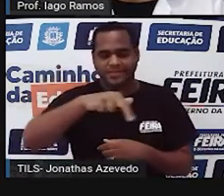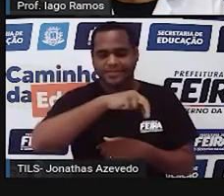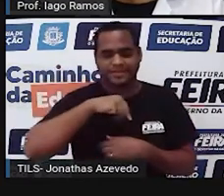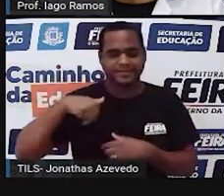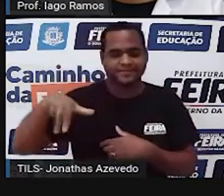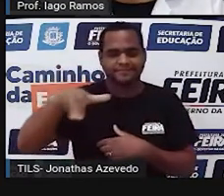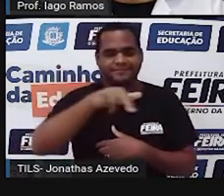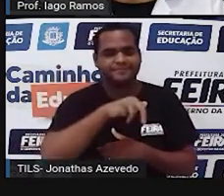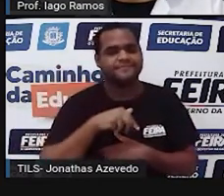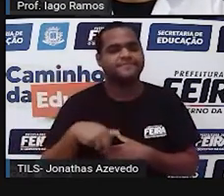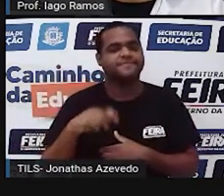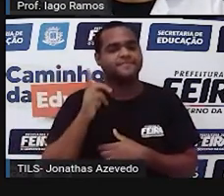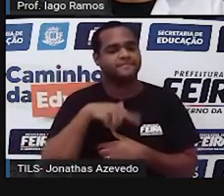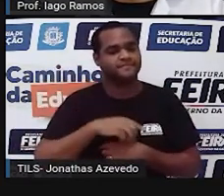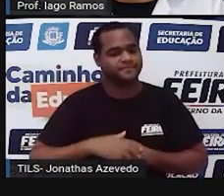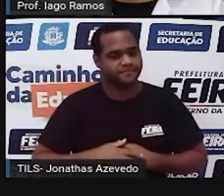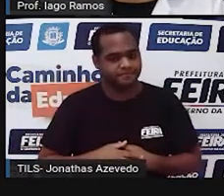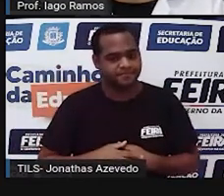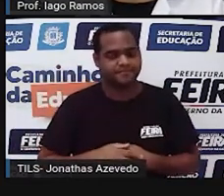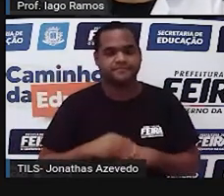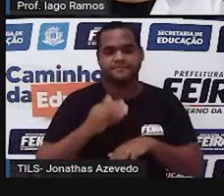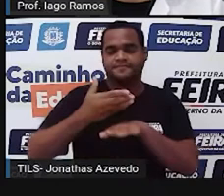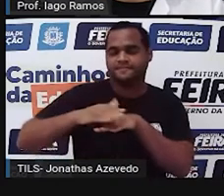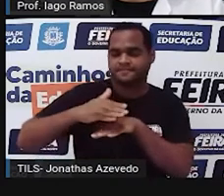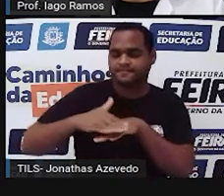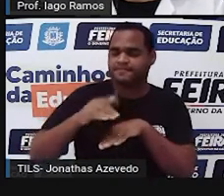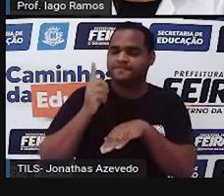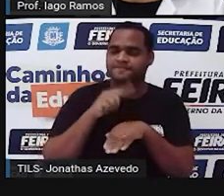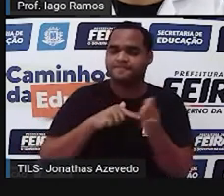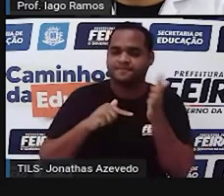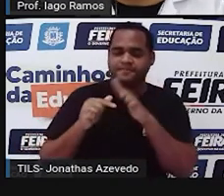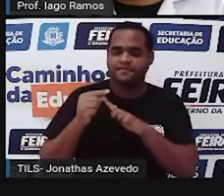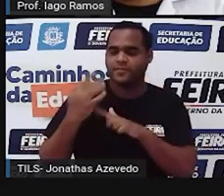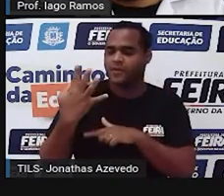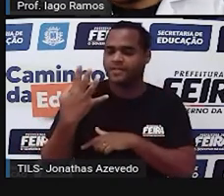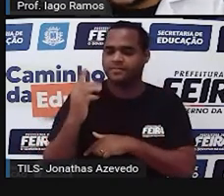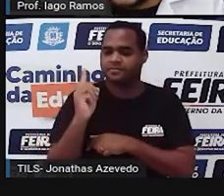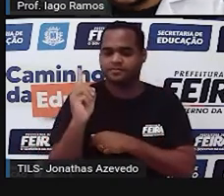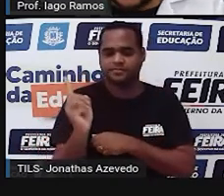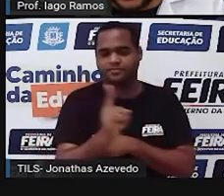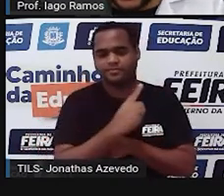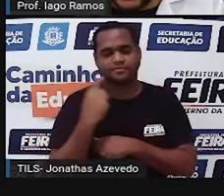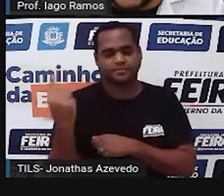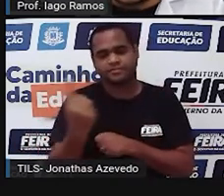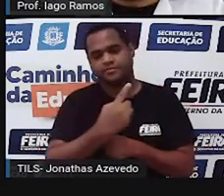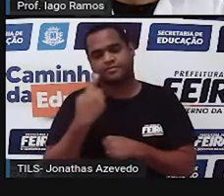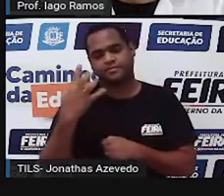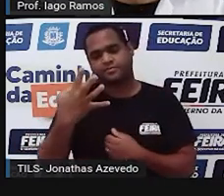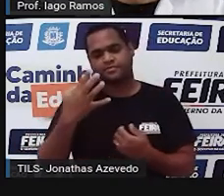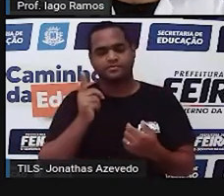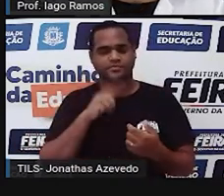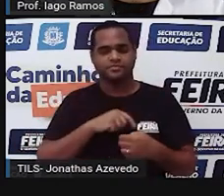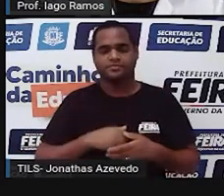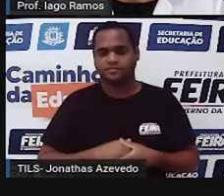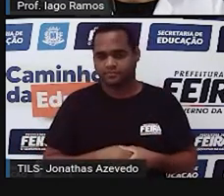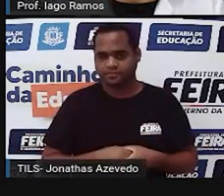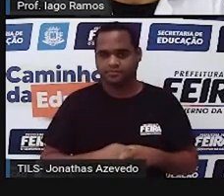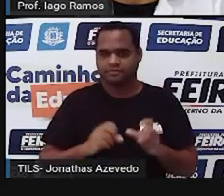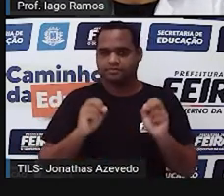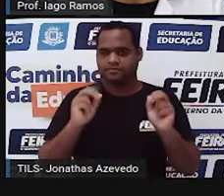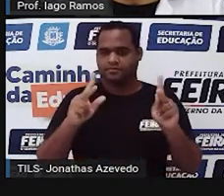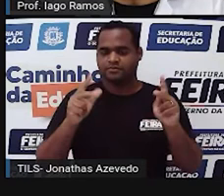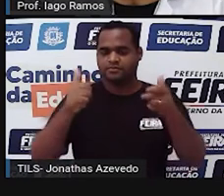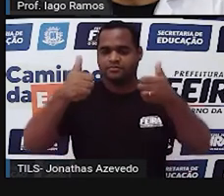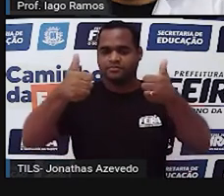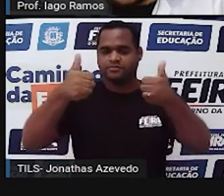Lembrando que nesse treinamento você deu quatro voltas no campo É isso